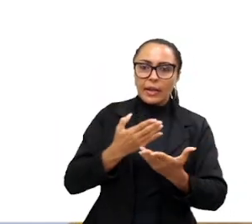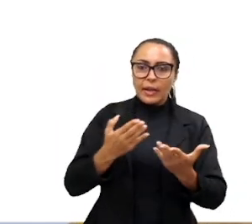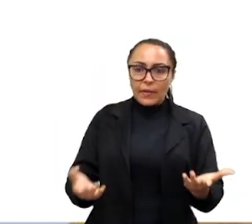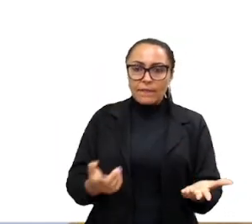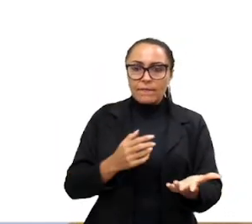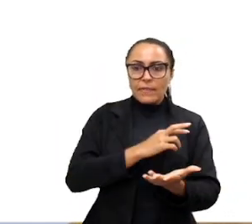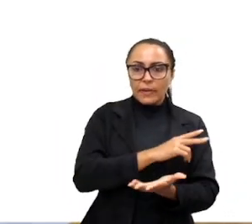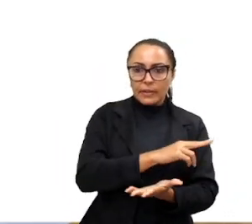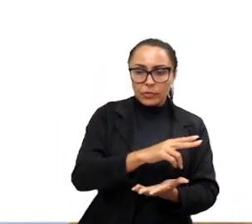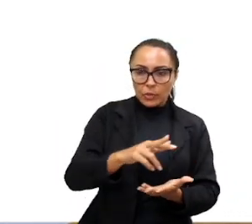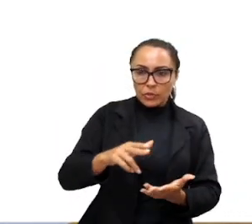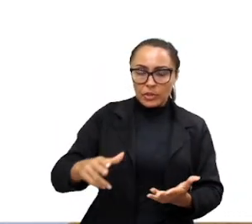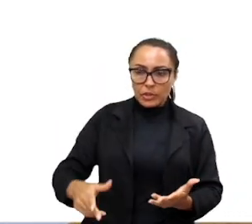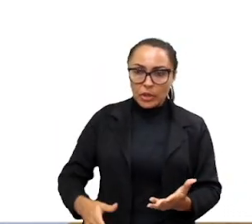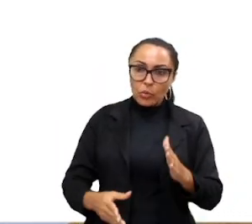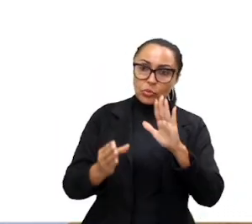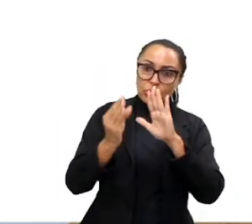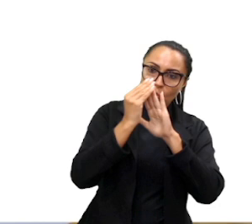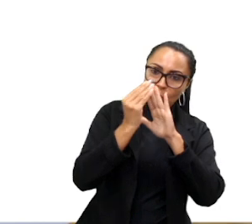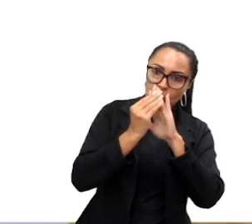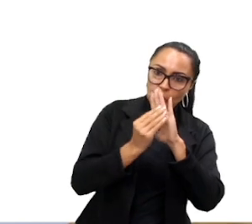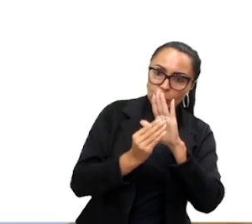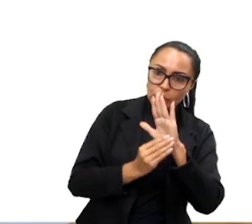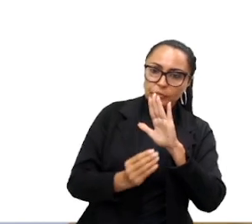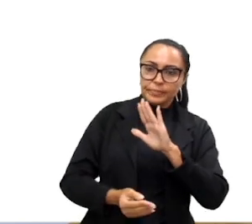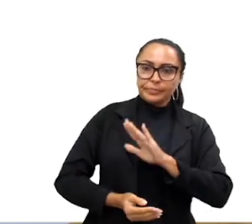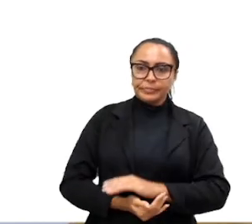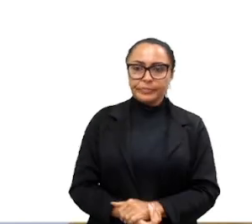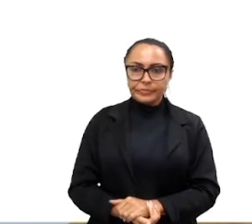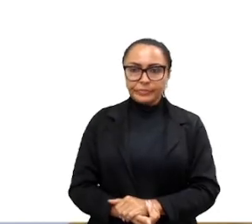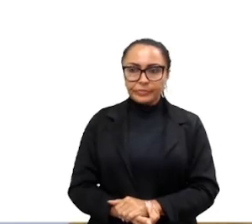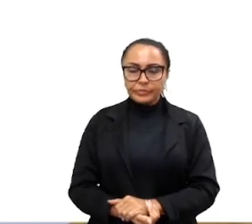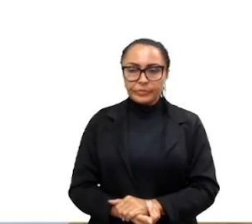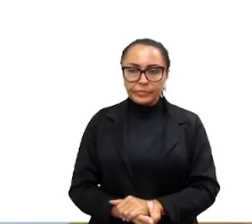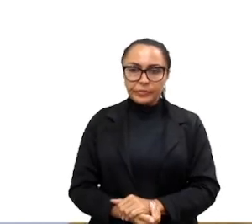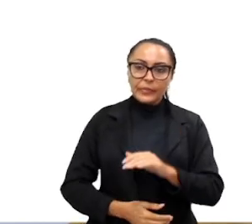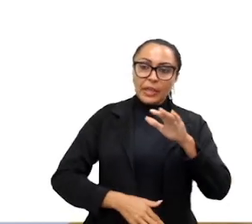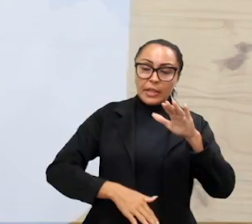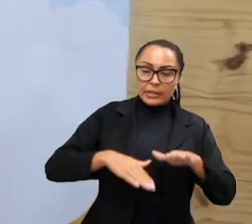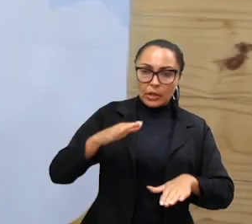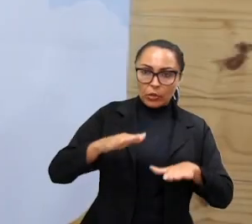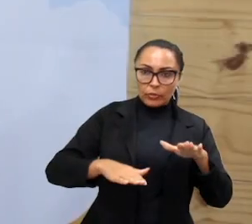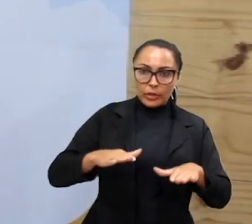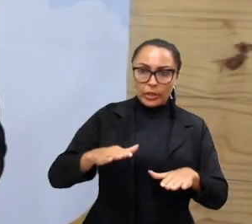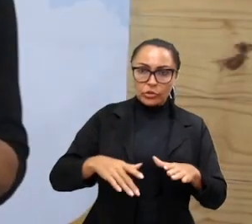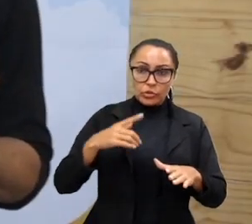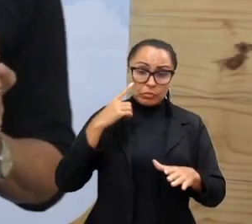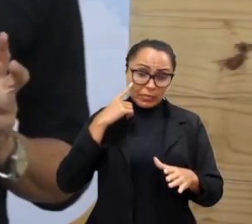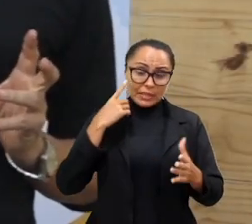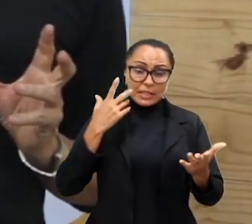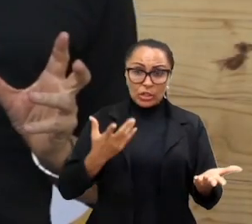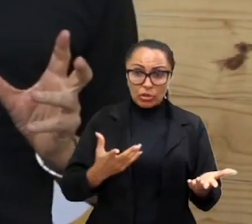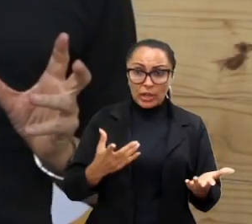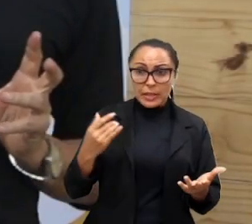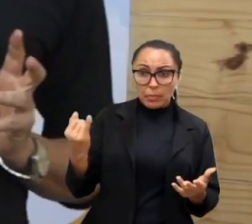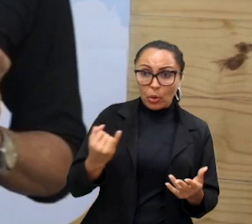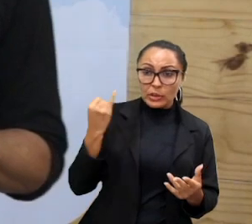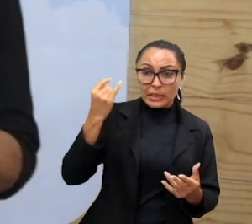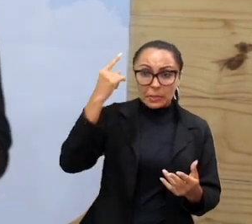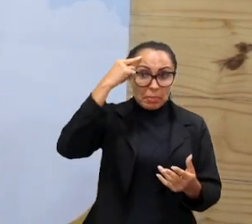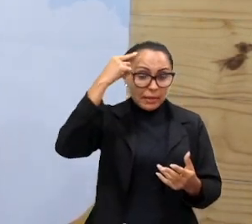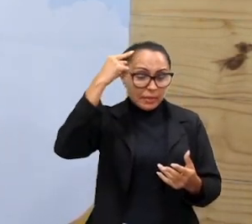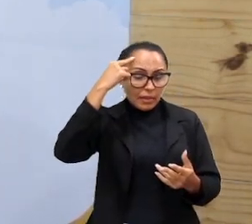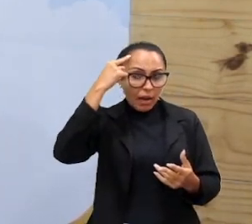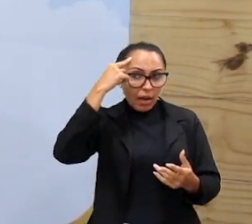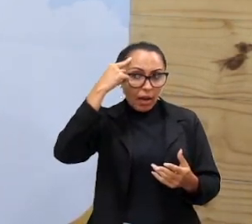variadas produções de conteúdos. Talvez esse seja um ponto bastante significativo para a gente pensar sobre essas